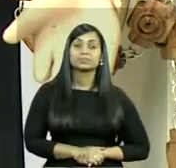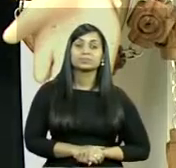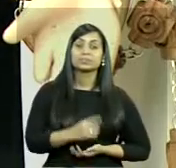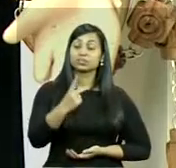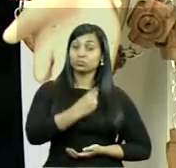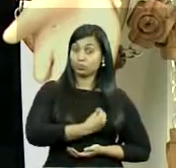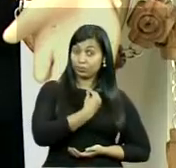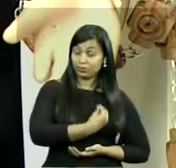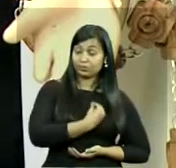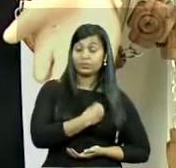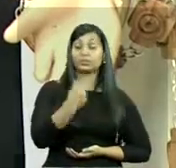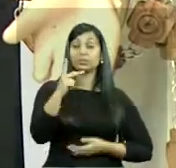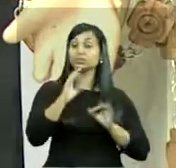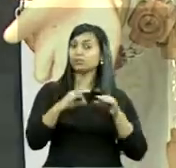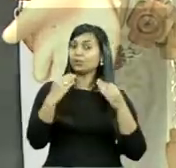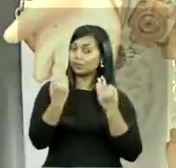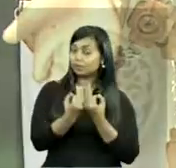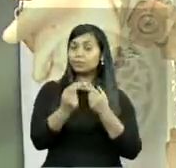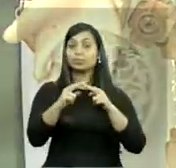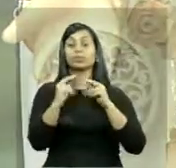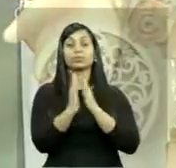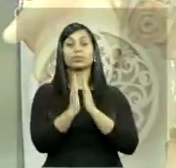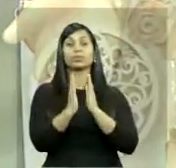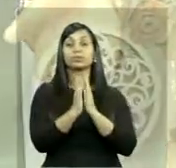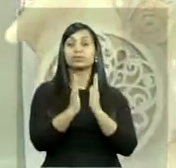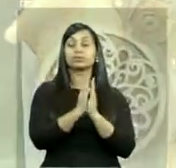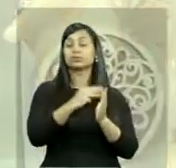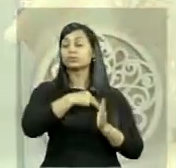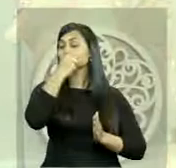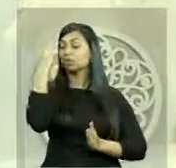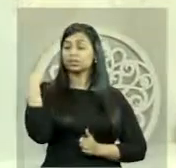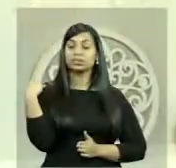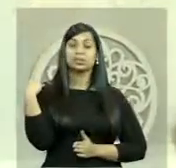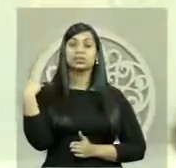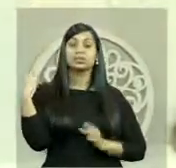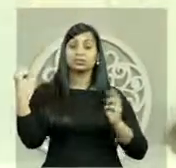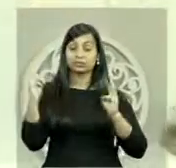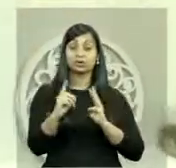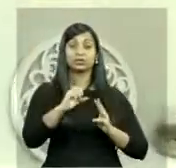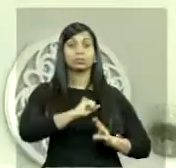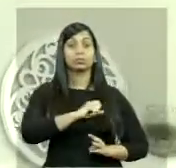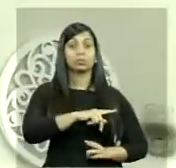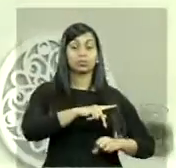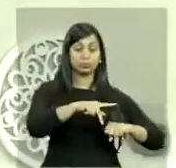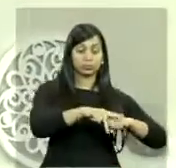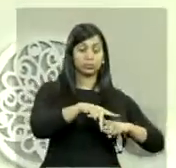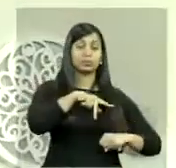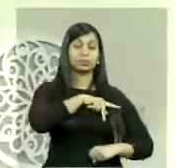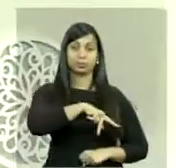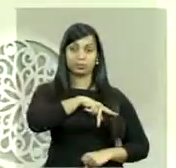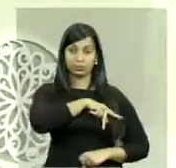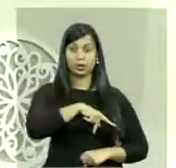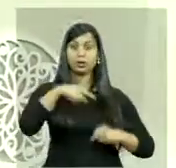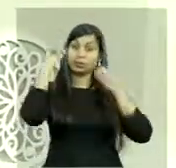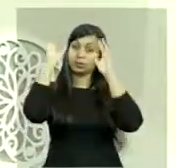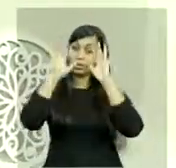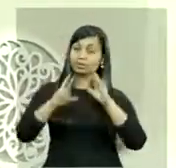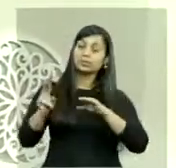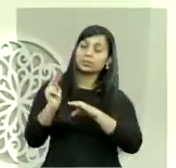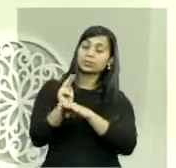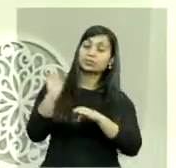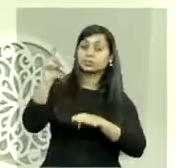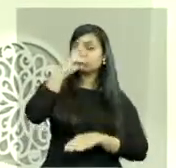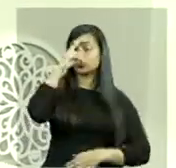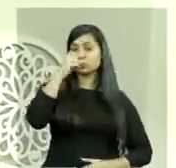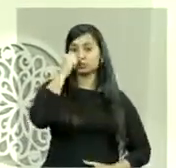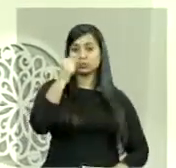sobre você, sua família, por intercessão de Nossa Senhora de Fátima e dos apóstolos São Pedro e São Paulo, a bênção e proteção